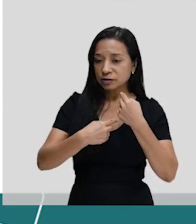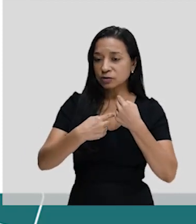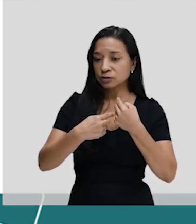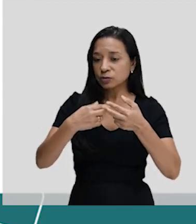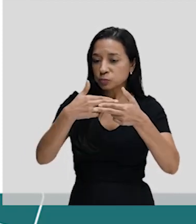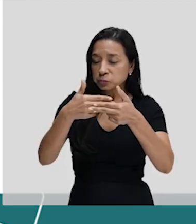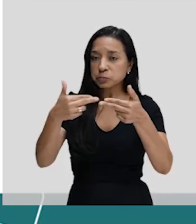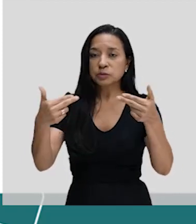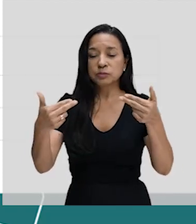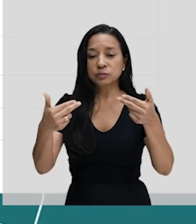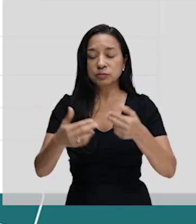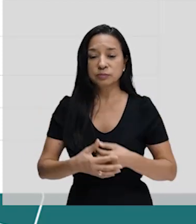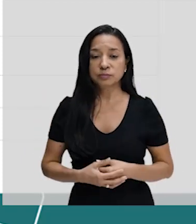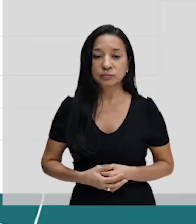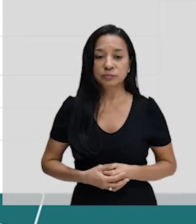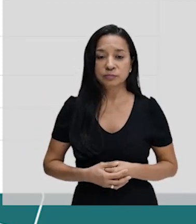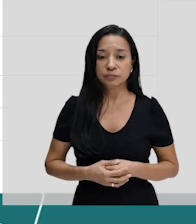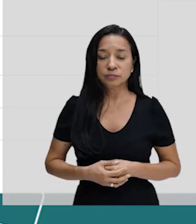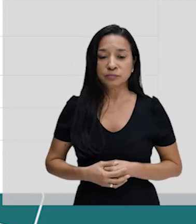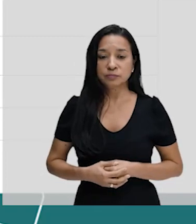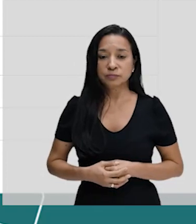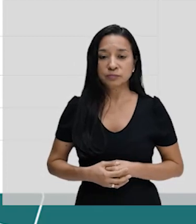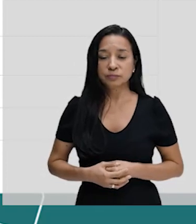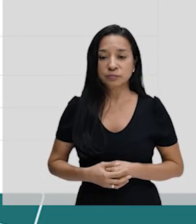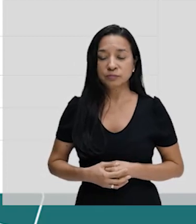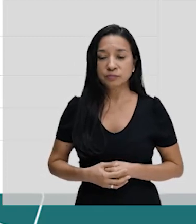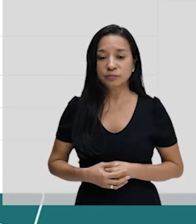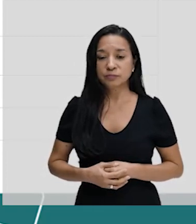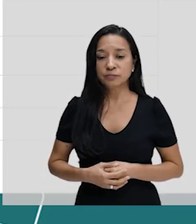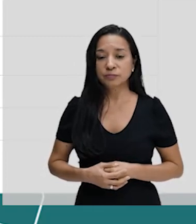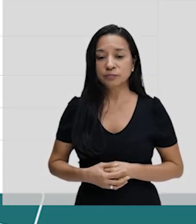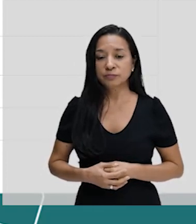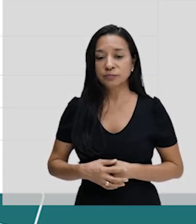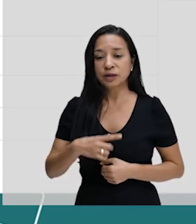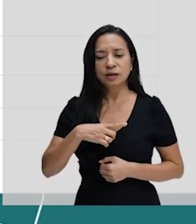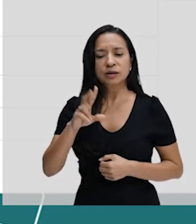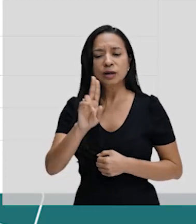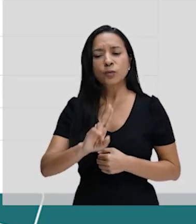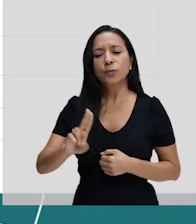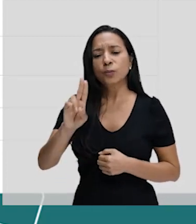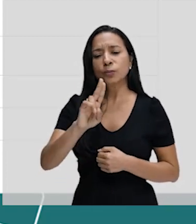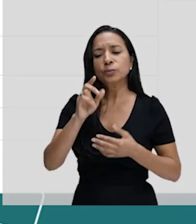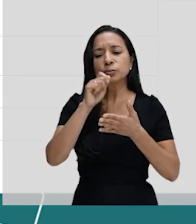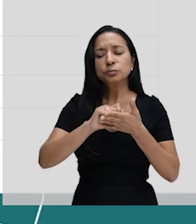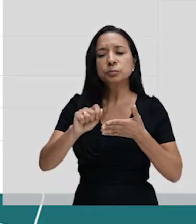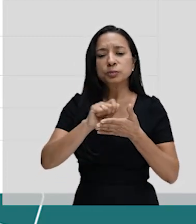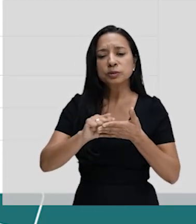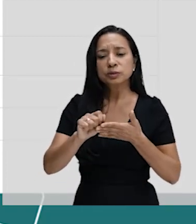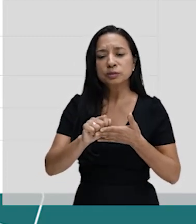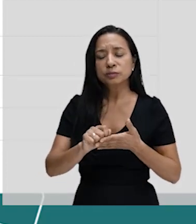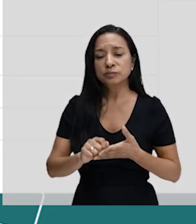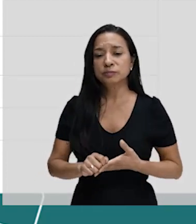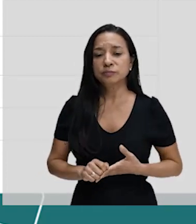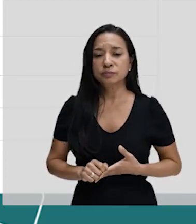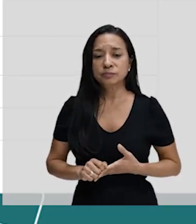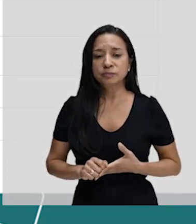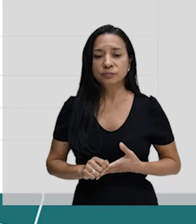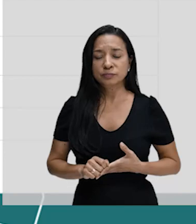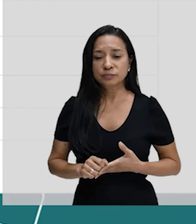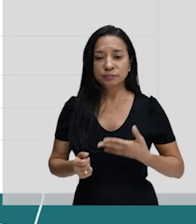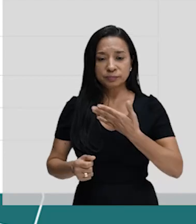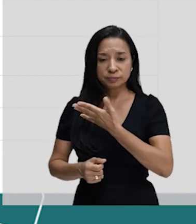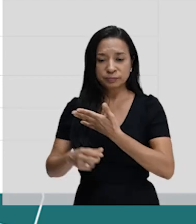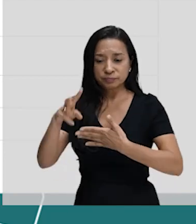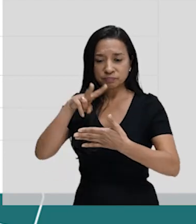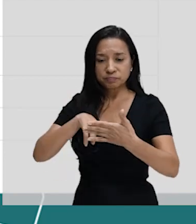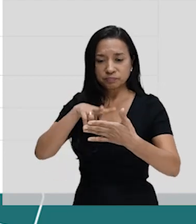tá certo? Vamos para o próximo. Aí eu trouxe aqui a conjugação, só para vocês tirarem aqui a dúvida. Que yo sea,